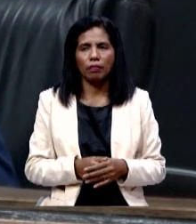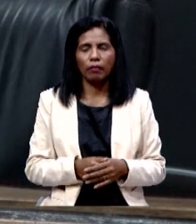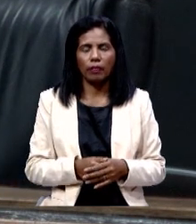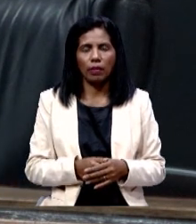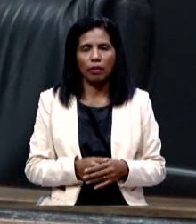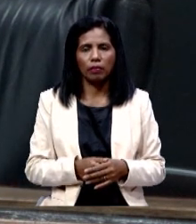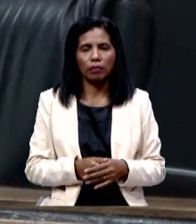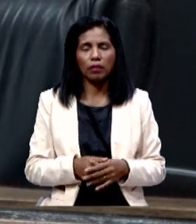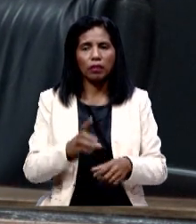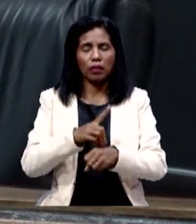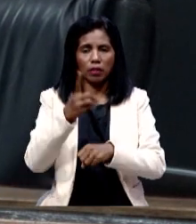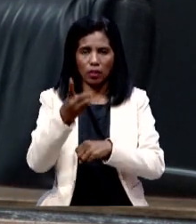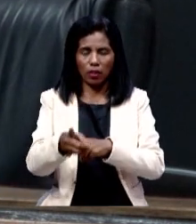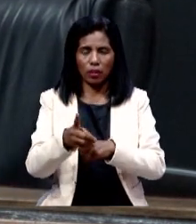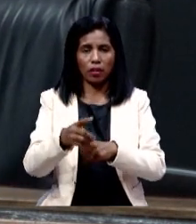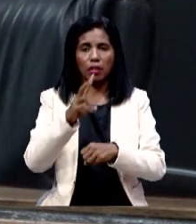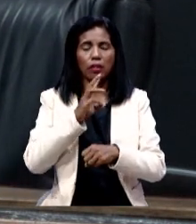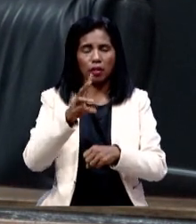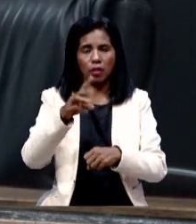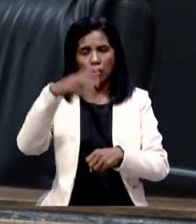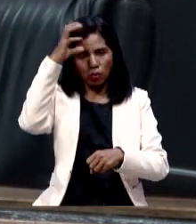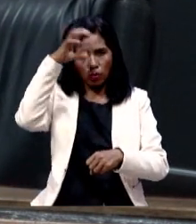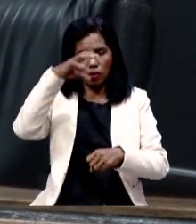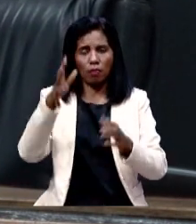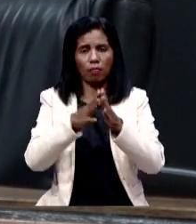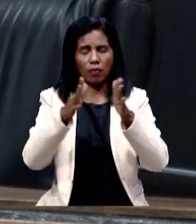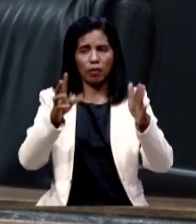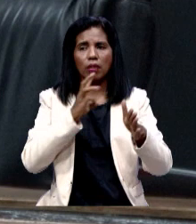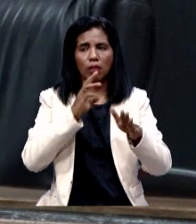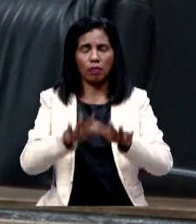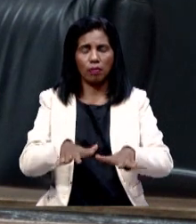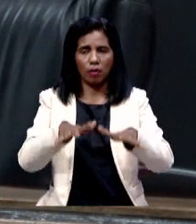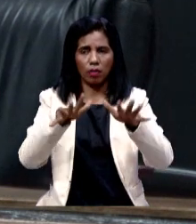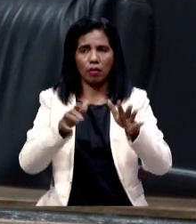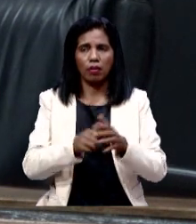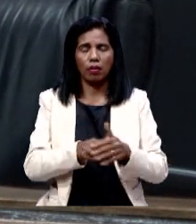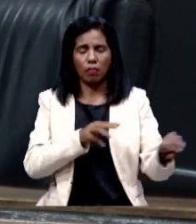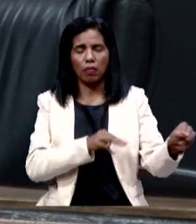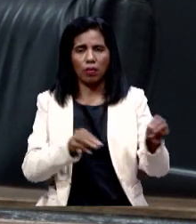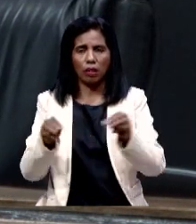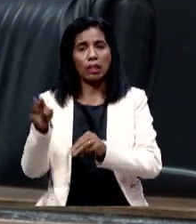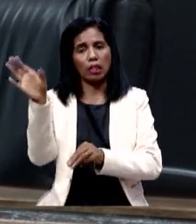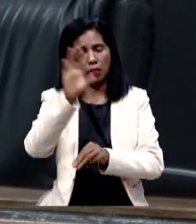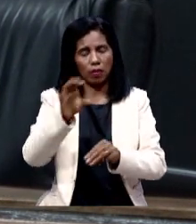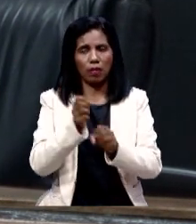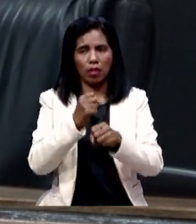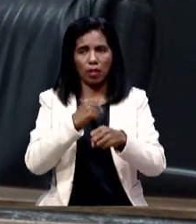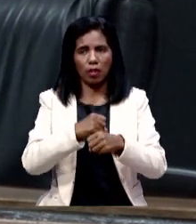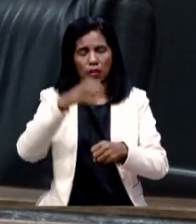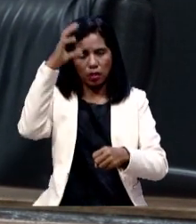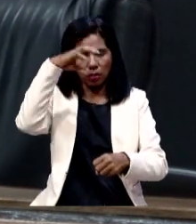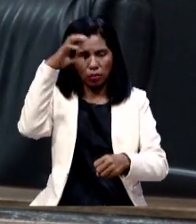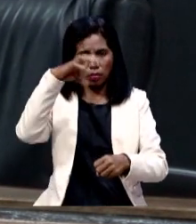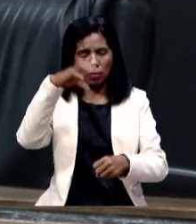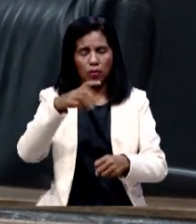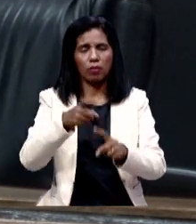inundasaun o tambare problema mudansa klimatiku nebe maka halo i ohin loron udang sinafatin ya